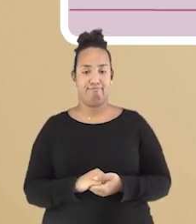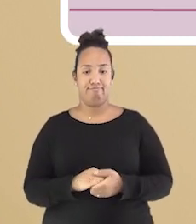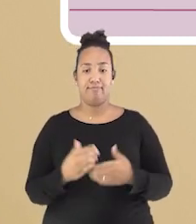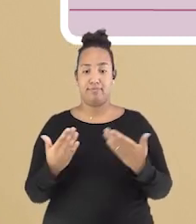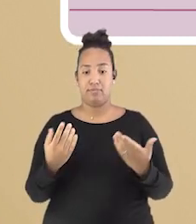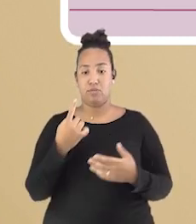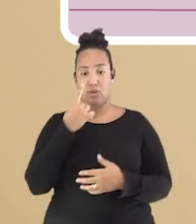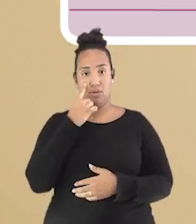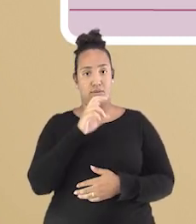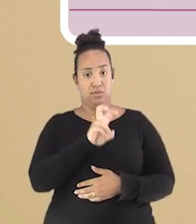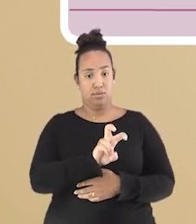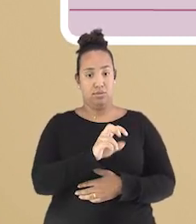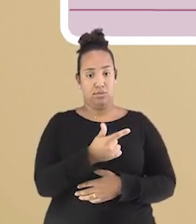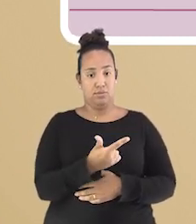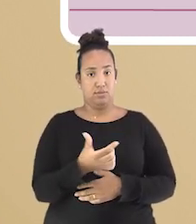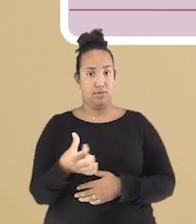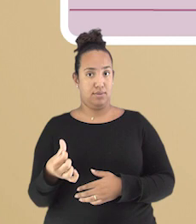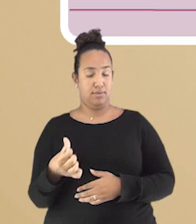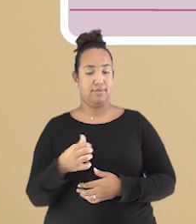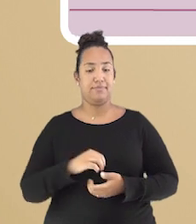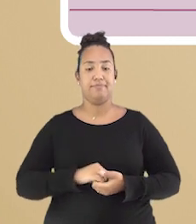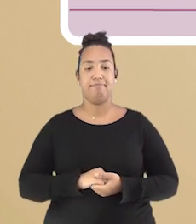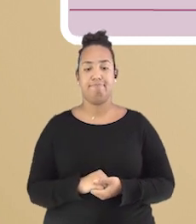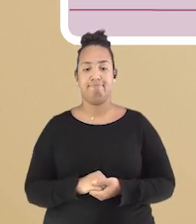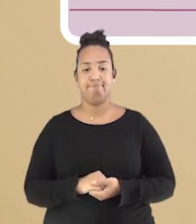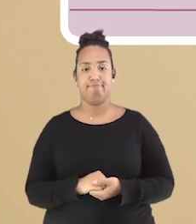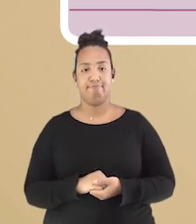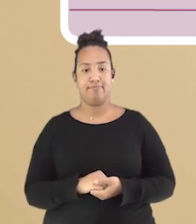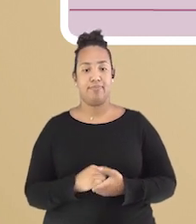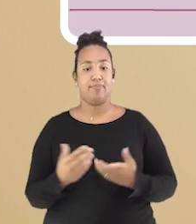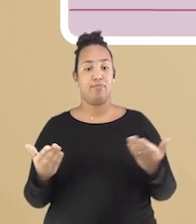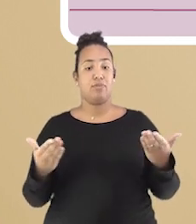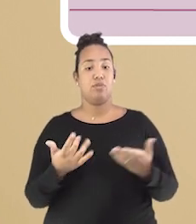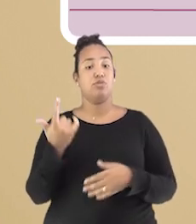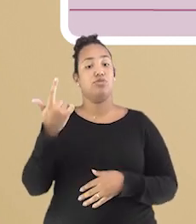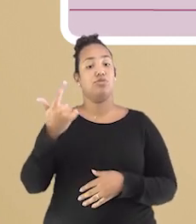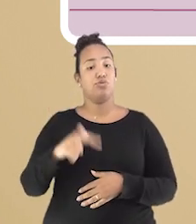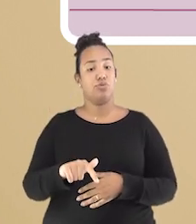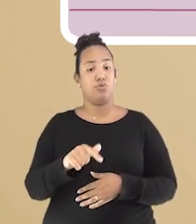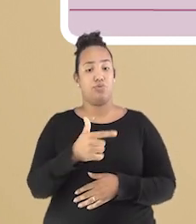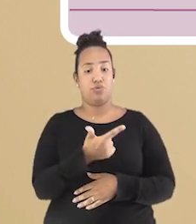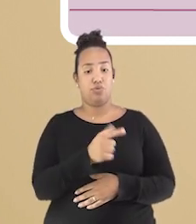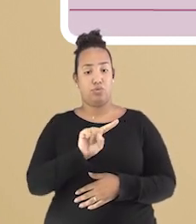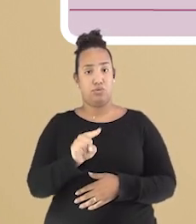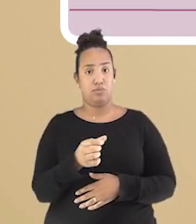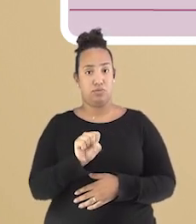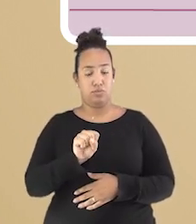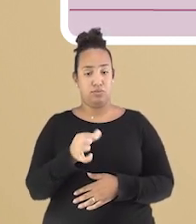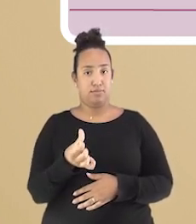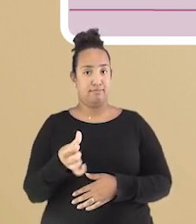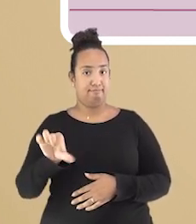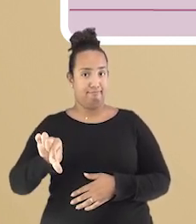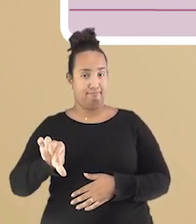fica 526. Faça novamente a leitura do número.